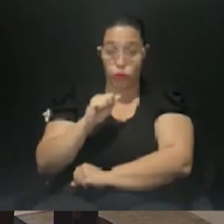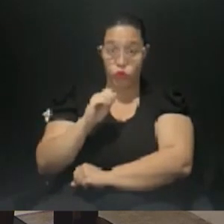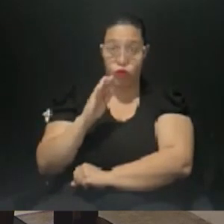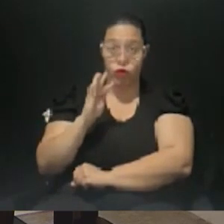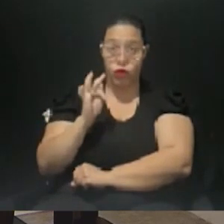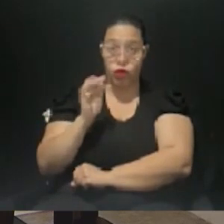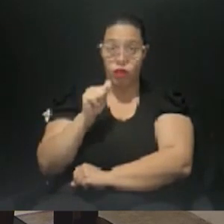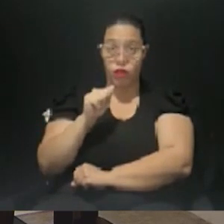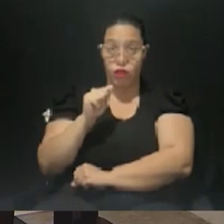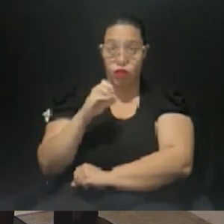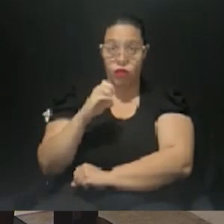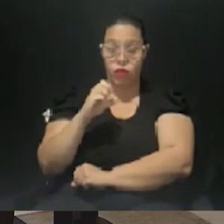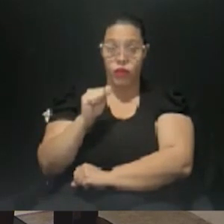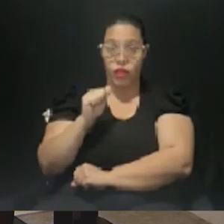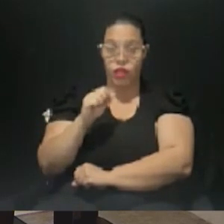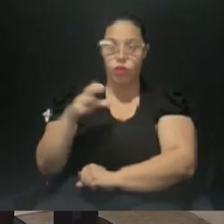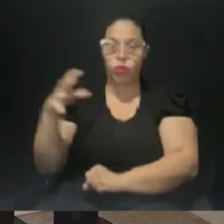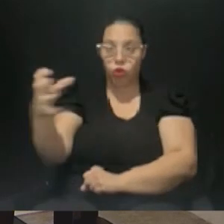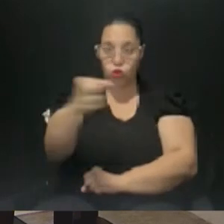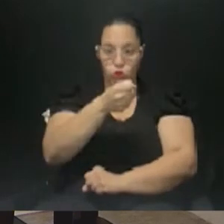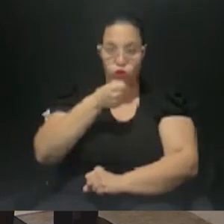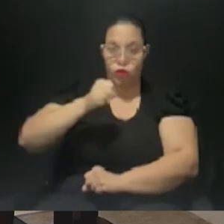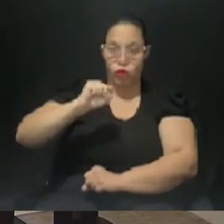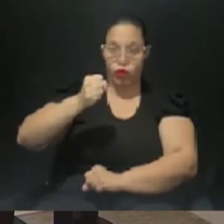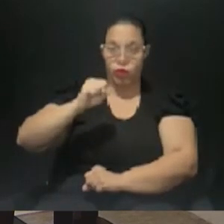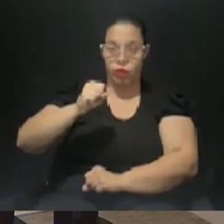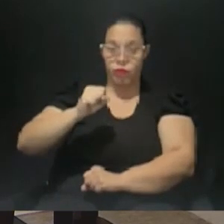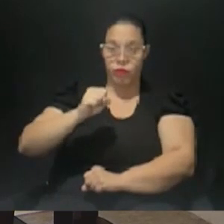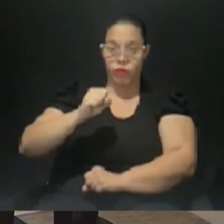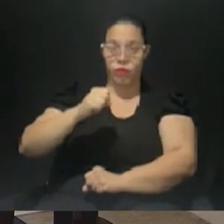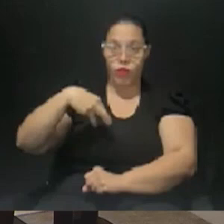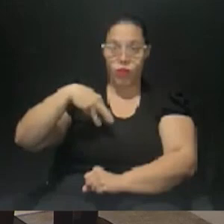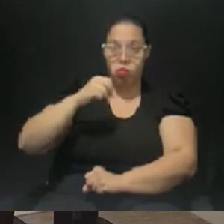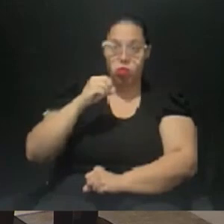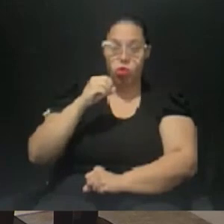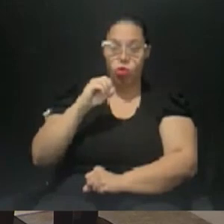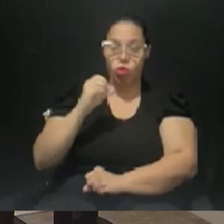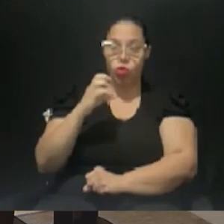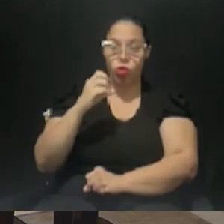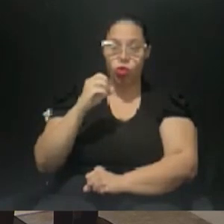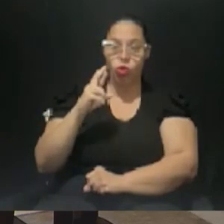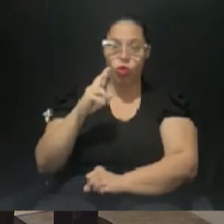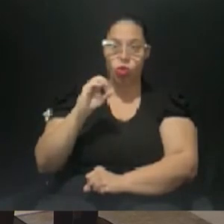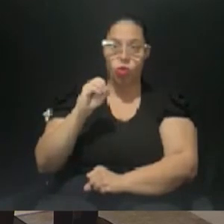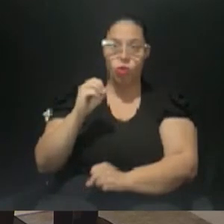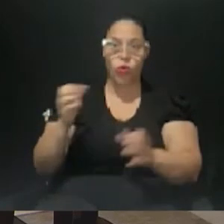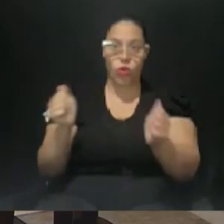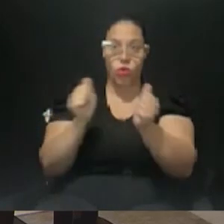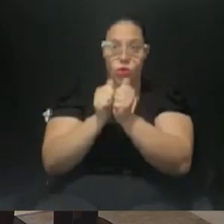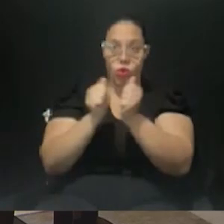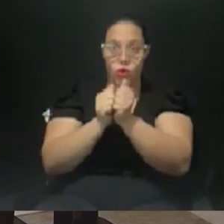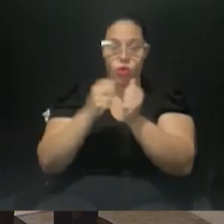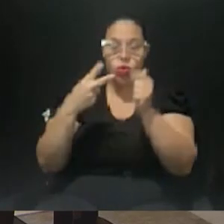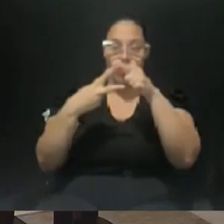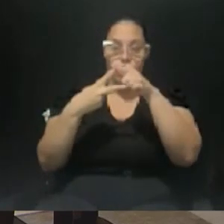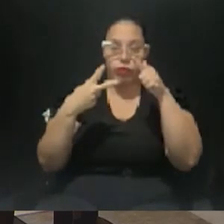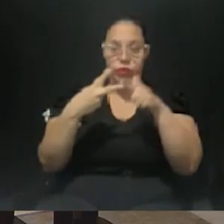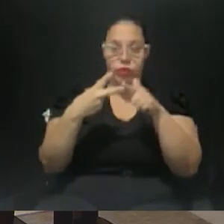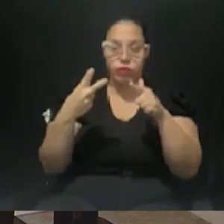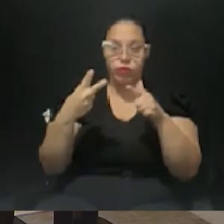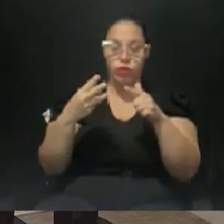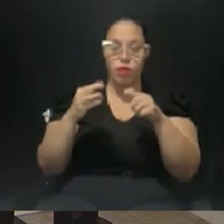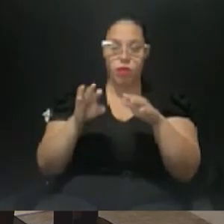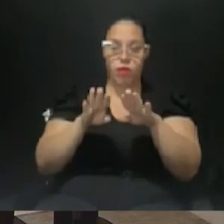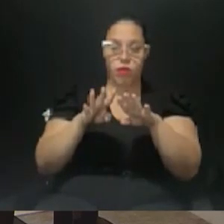Gianfrancesco, apelidado de Mossoró. Eles se juntaram a outros dois balconistas, o